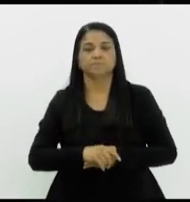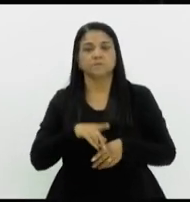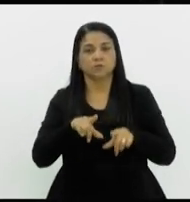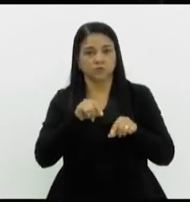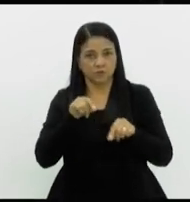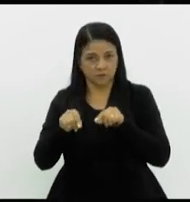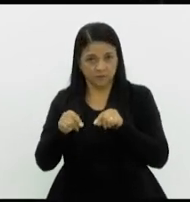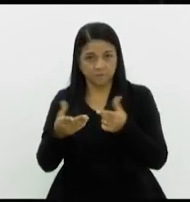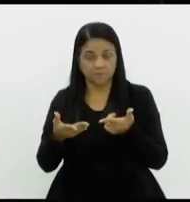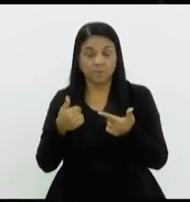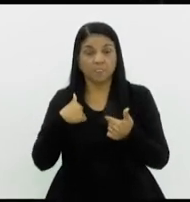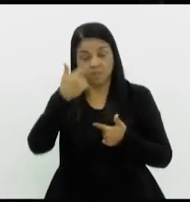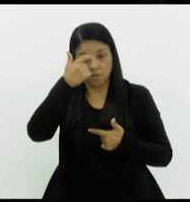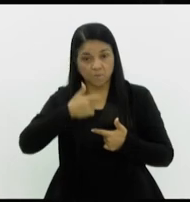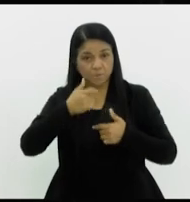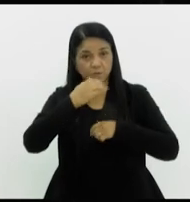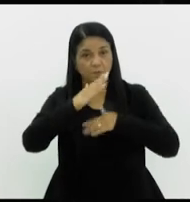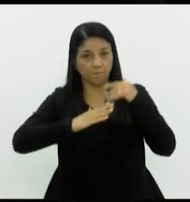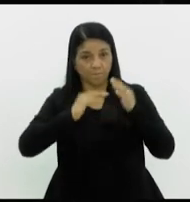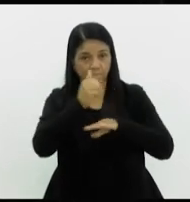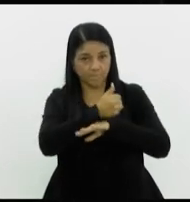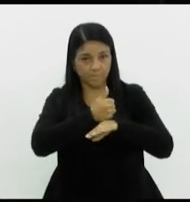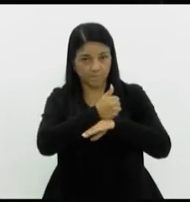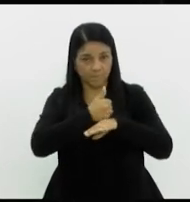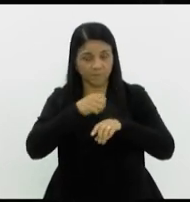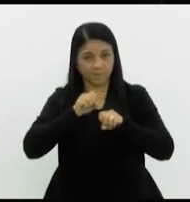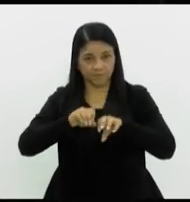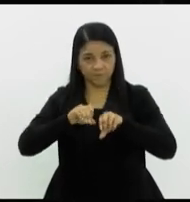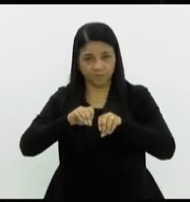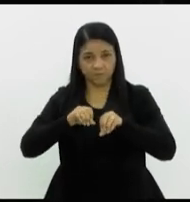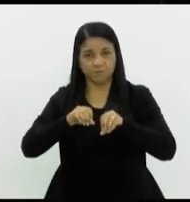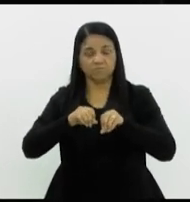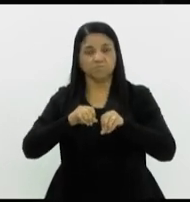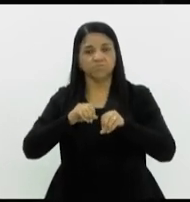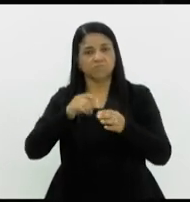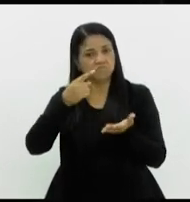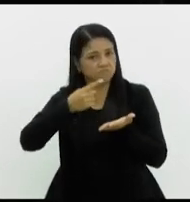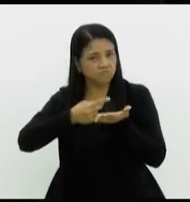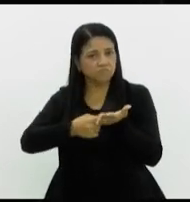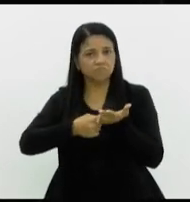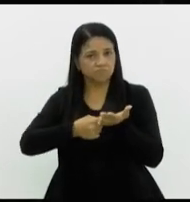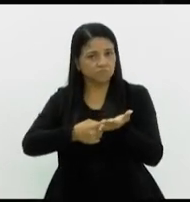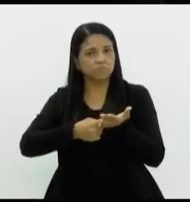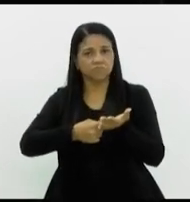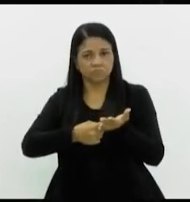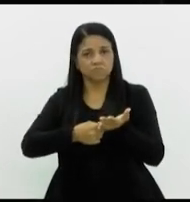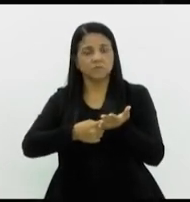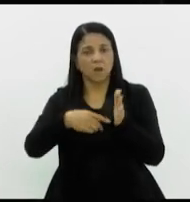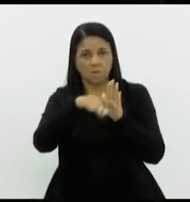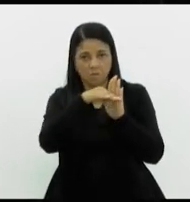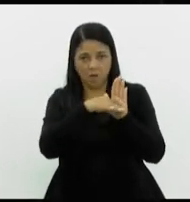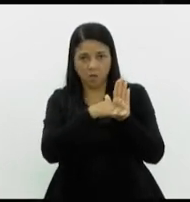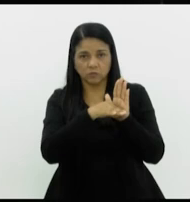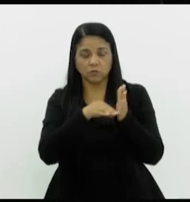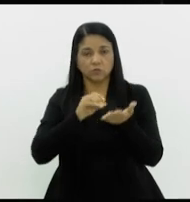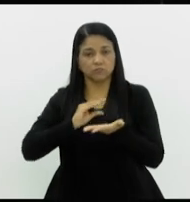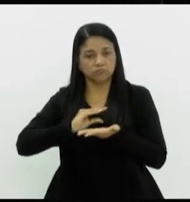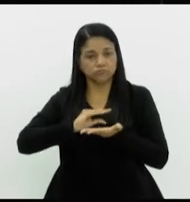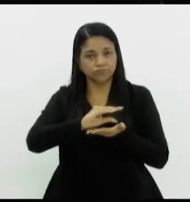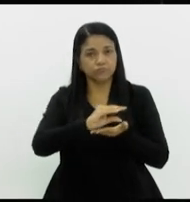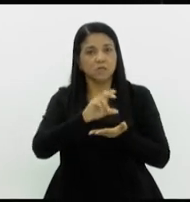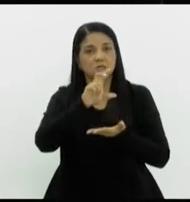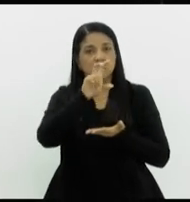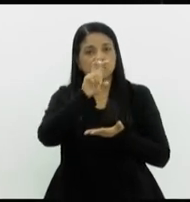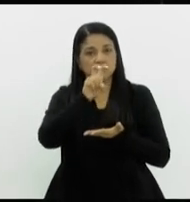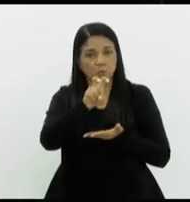como profissional da educação e comprometida com a pauta, muito além da retórica, eu estou destinando 57%